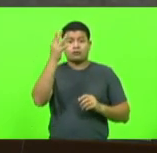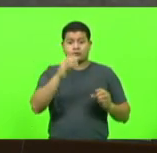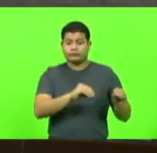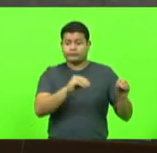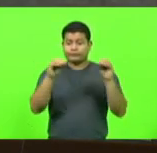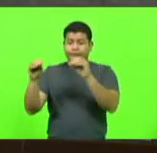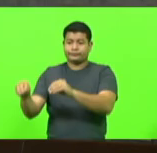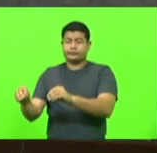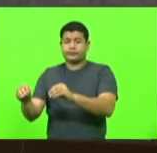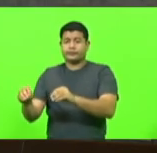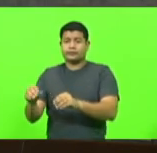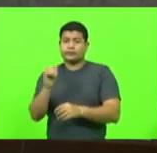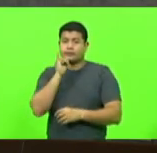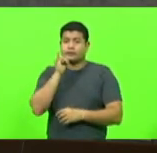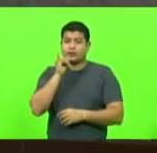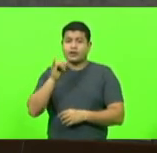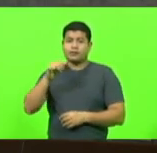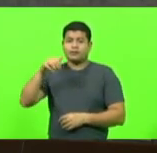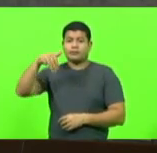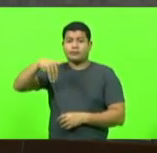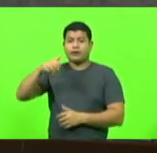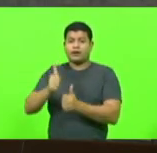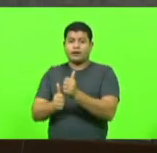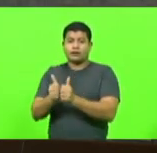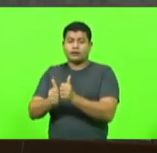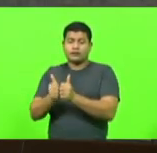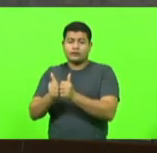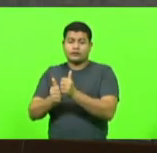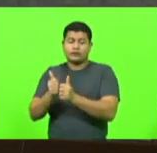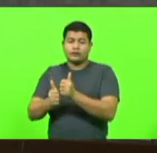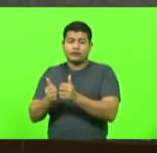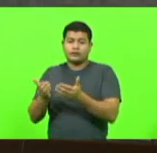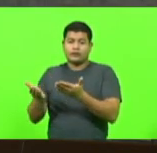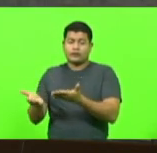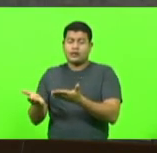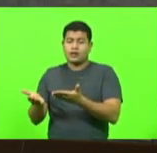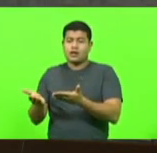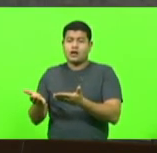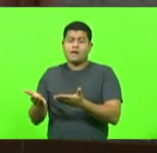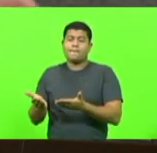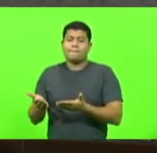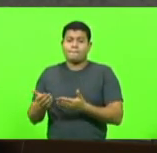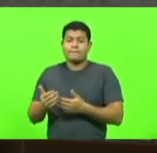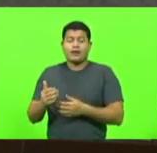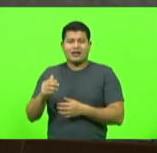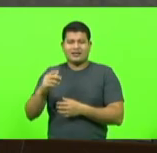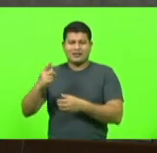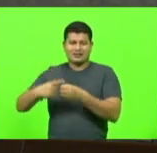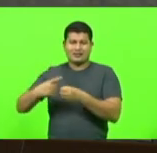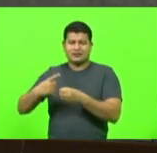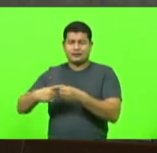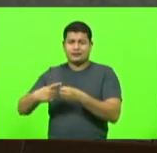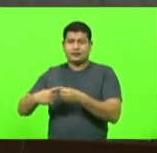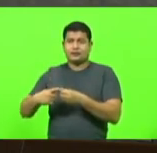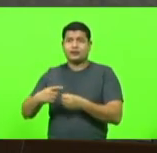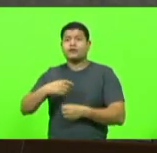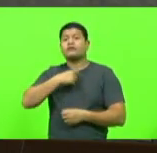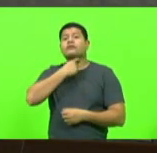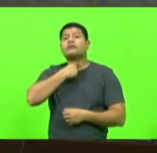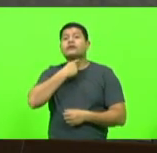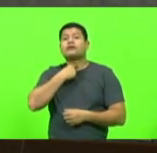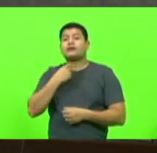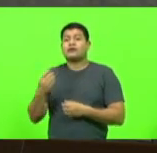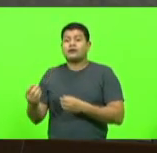prefeitura de Massaranduba que a fonoaudióloga da prefeitura é cedida para a PAI, ela trabalha na